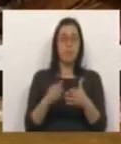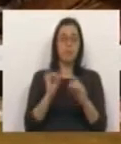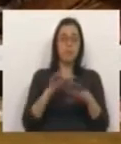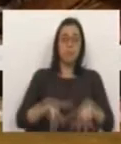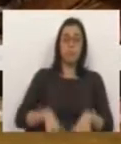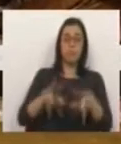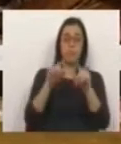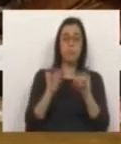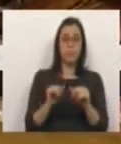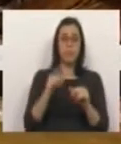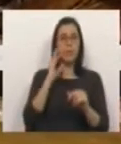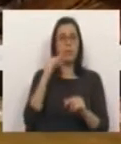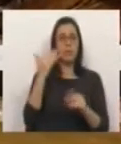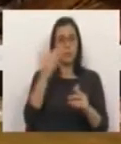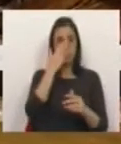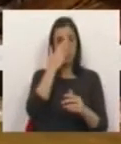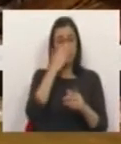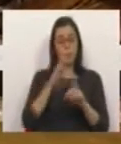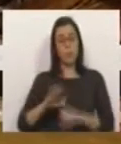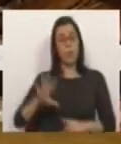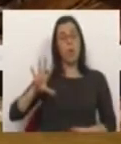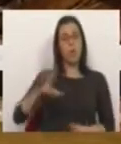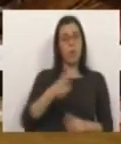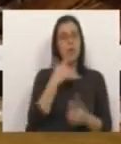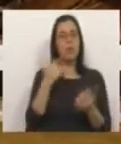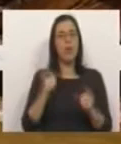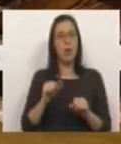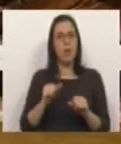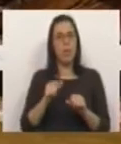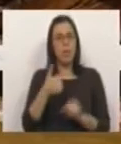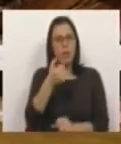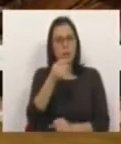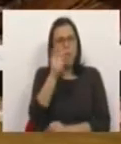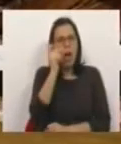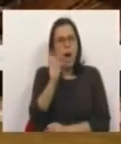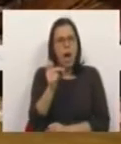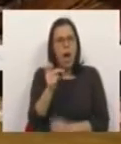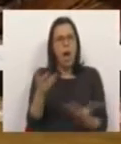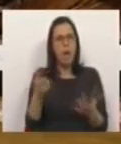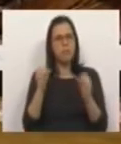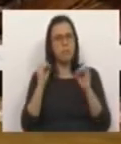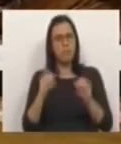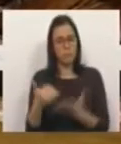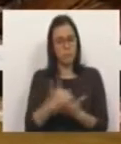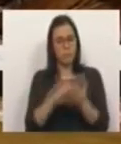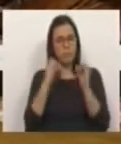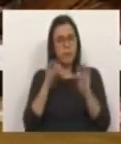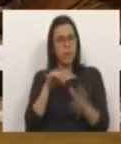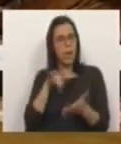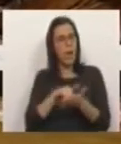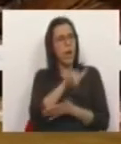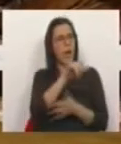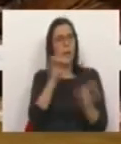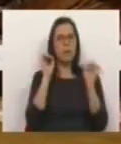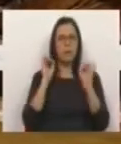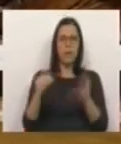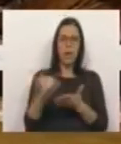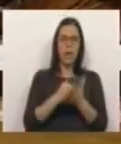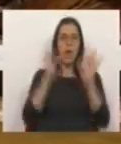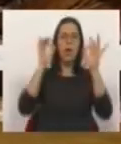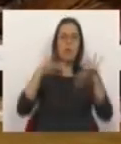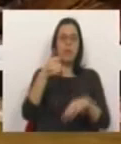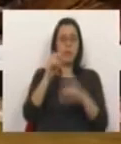seu desenvolvimento e do seu futuro. O país não pode ficar durante 50 anos sem as receitas aeroportuárias e, no final